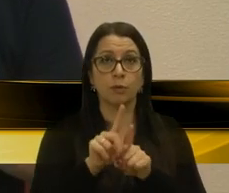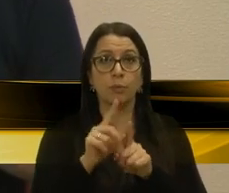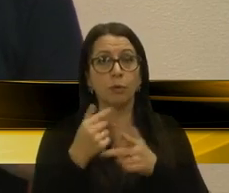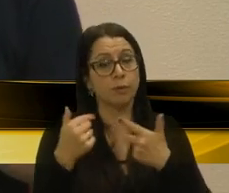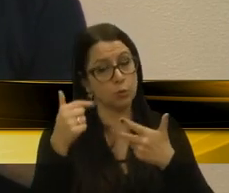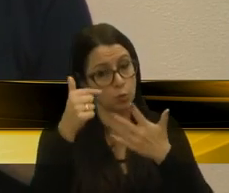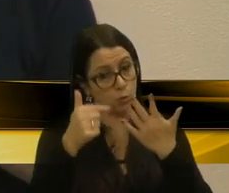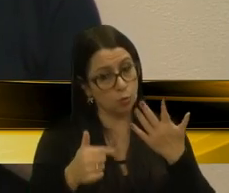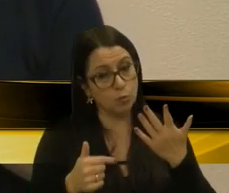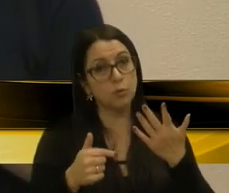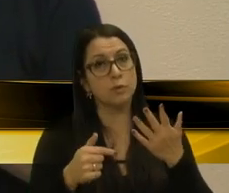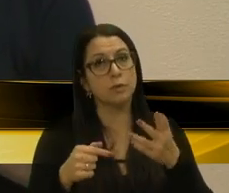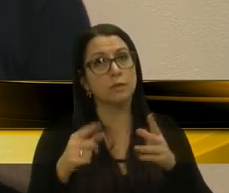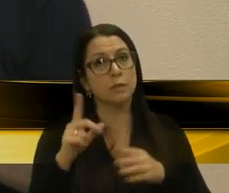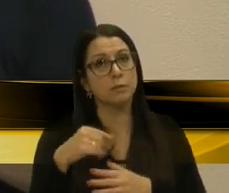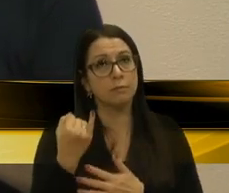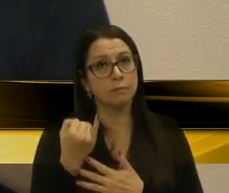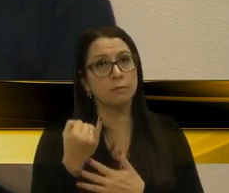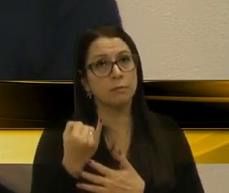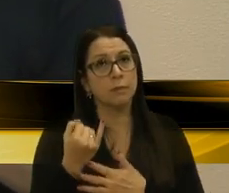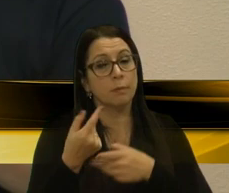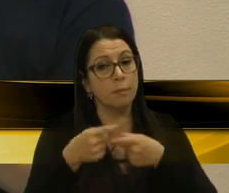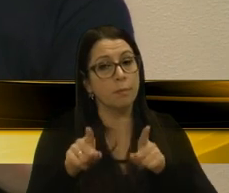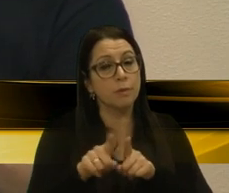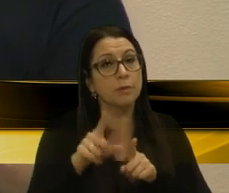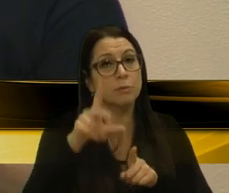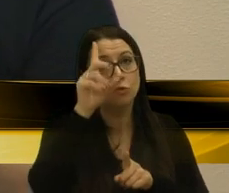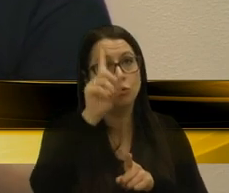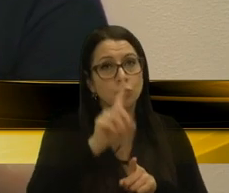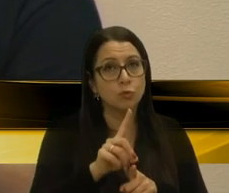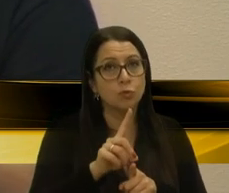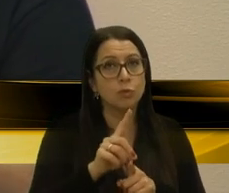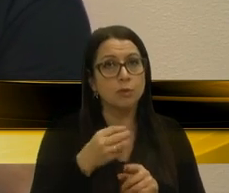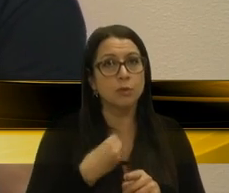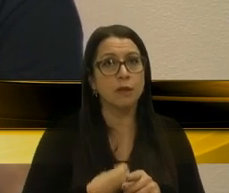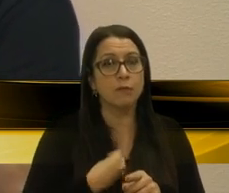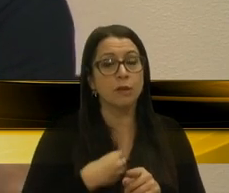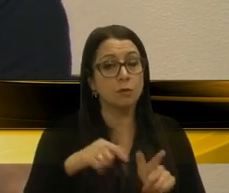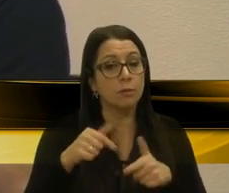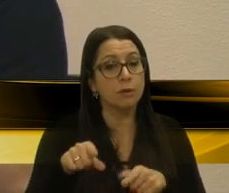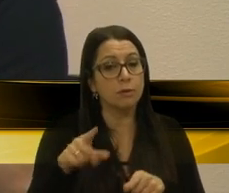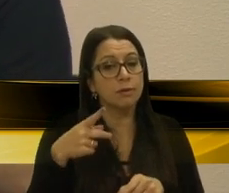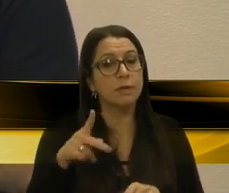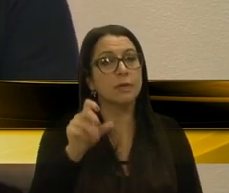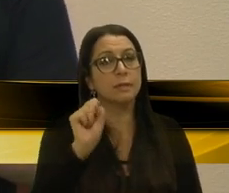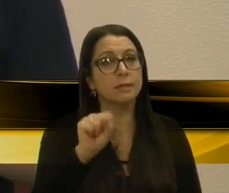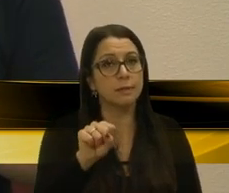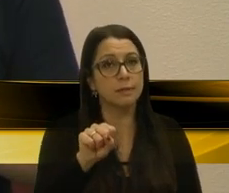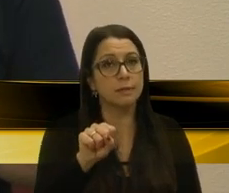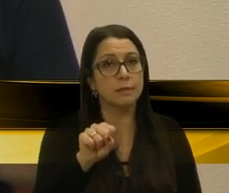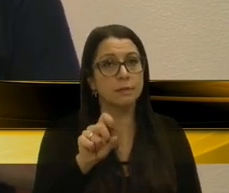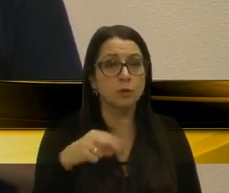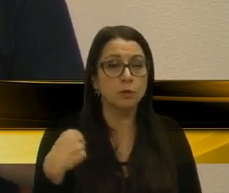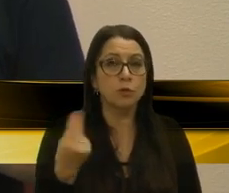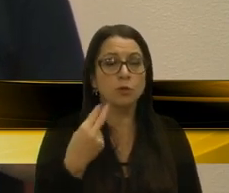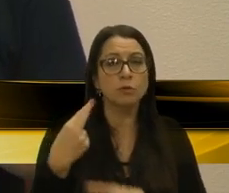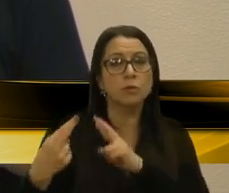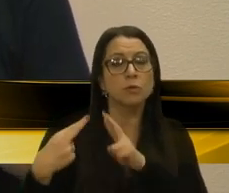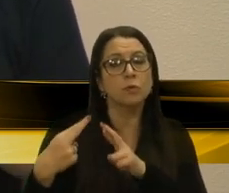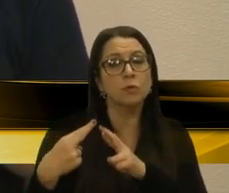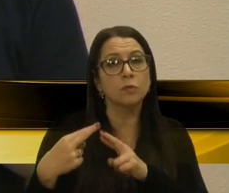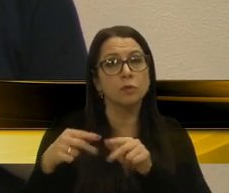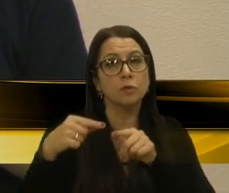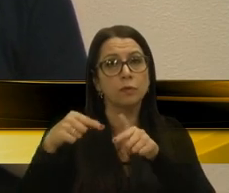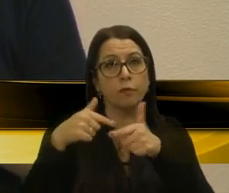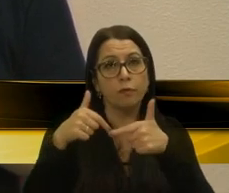algumas questões que são questões importantes. Mas nós temos o direito de saber da vida funcional do servidor, sim. E a nossa relação de servidores